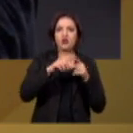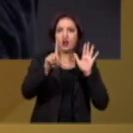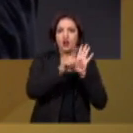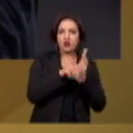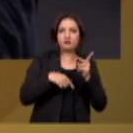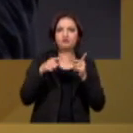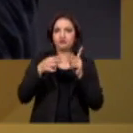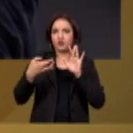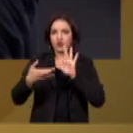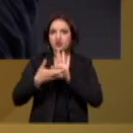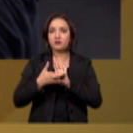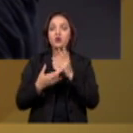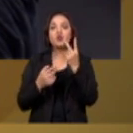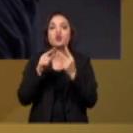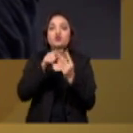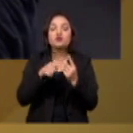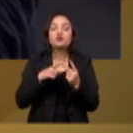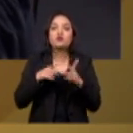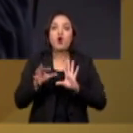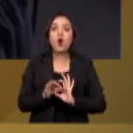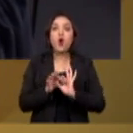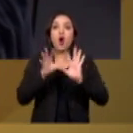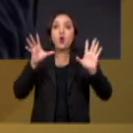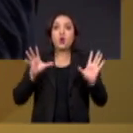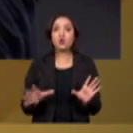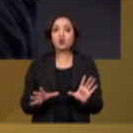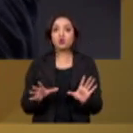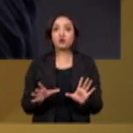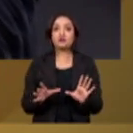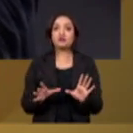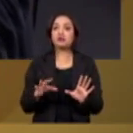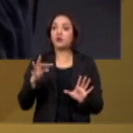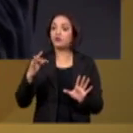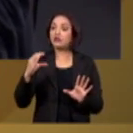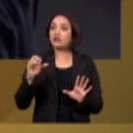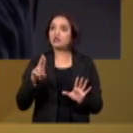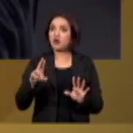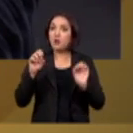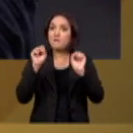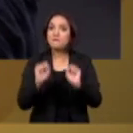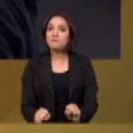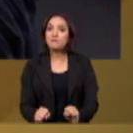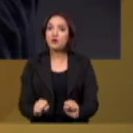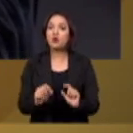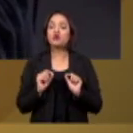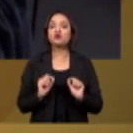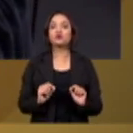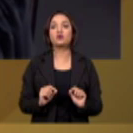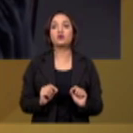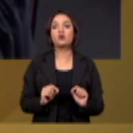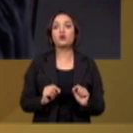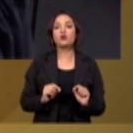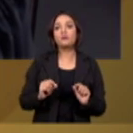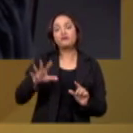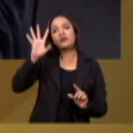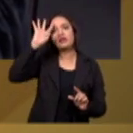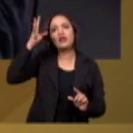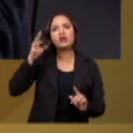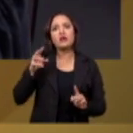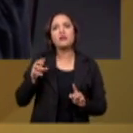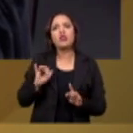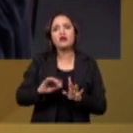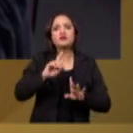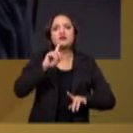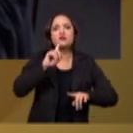regimental trazem a expressa autorização legal dado ao tcu para determinar a indisponibilidade de bens